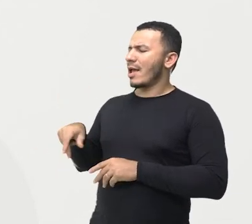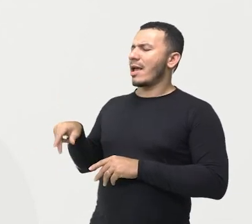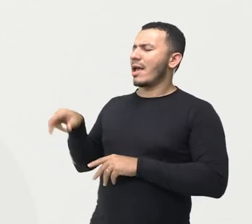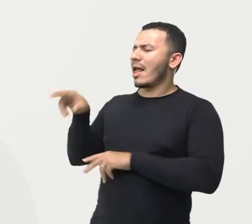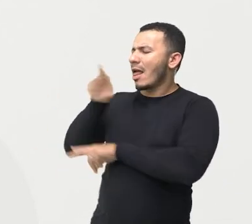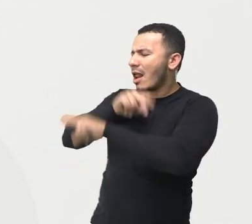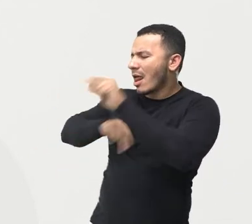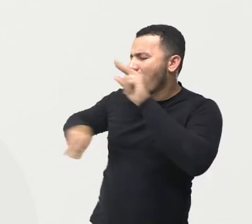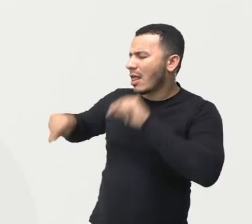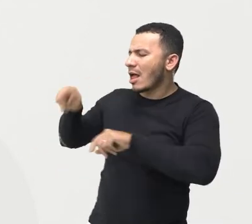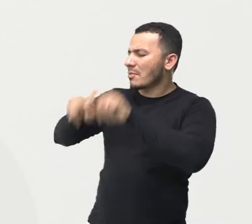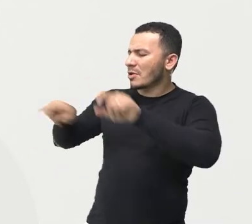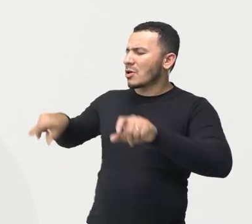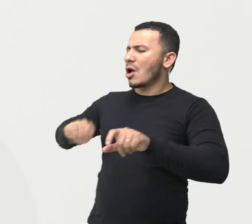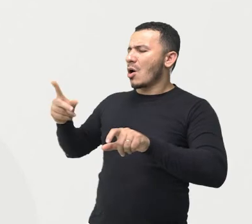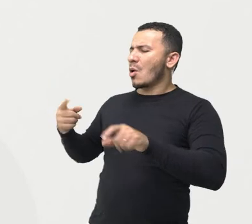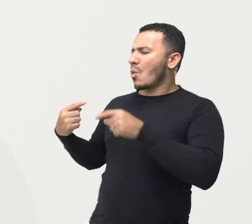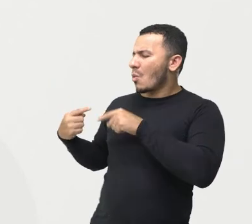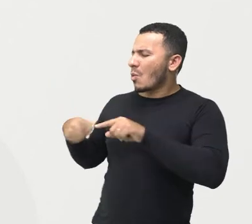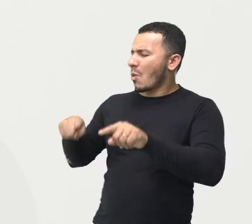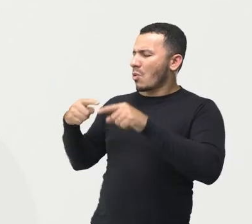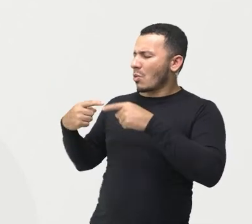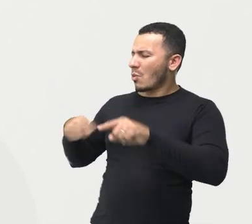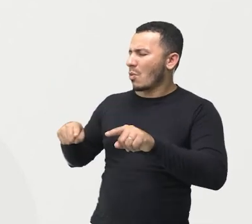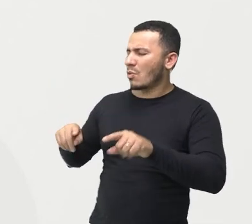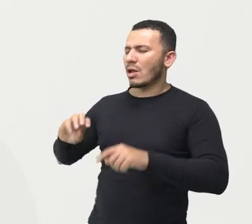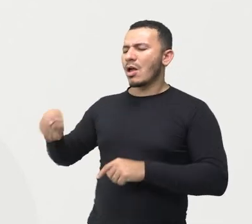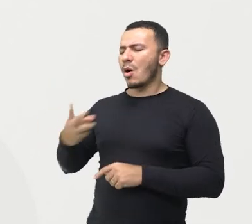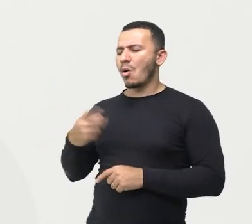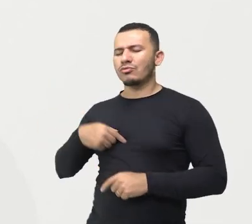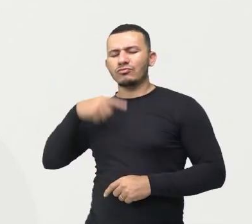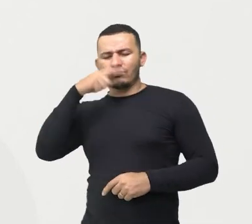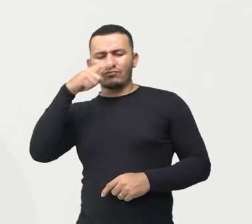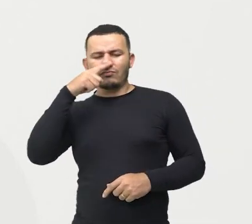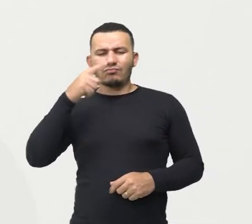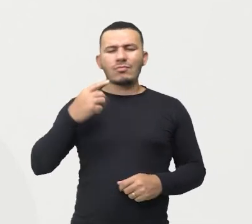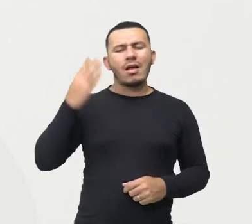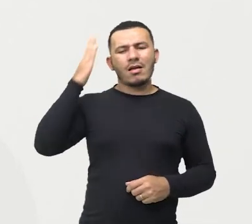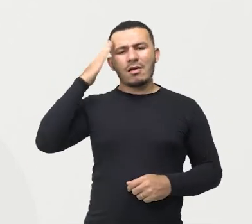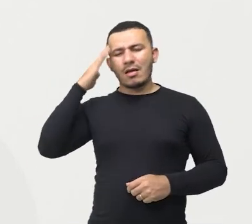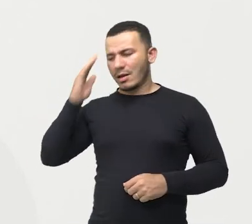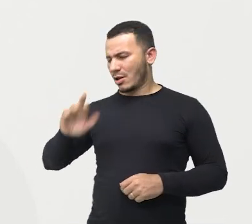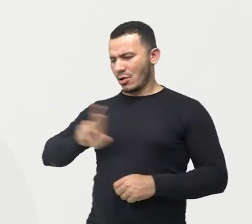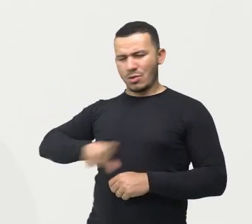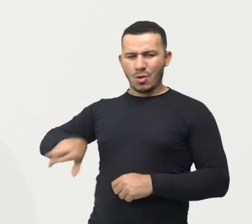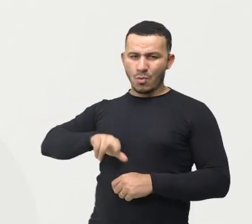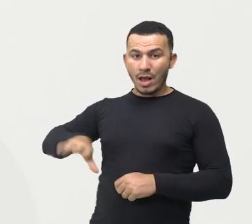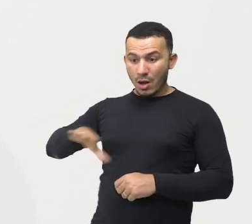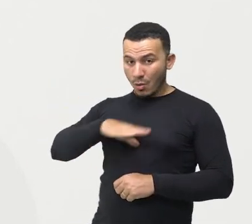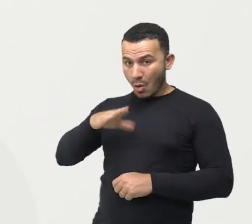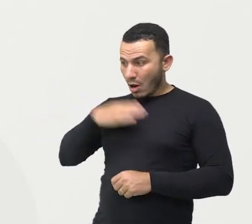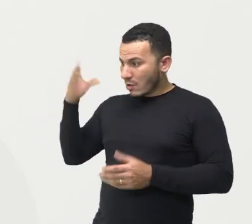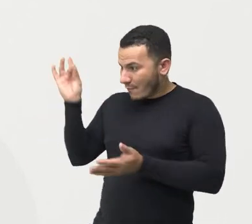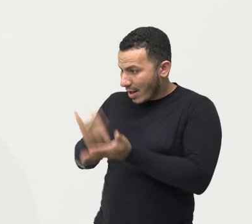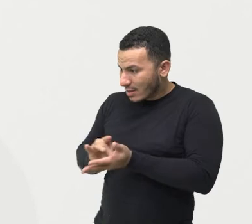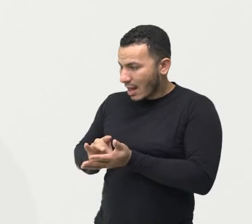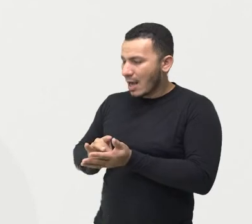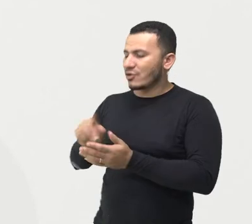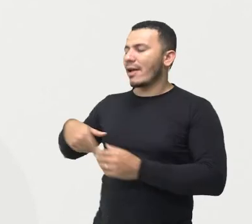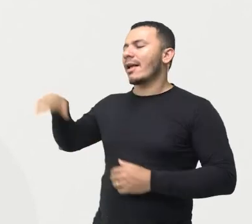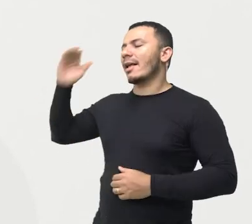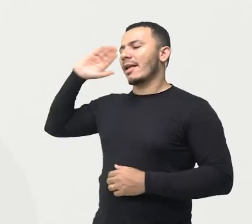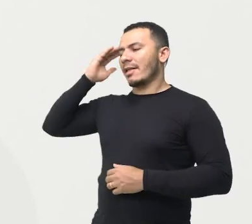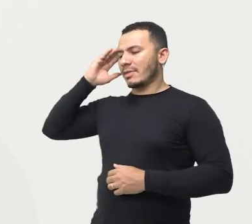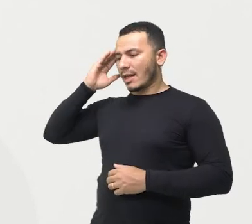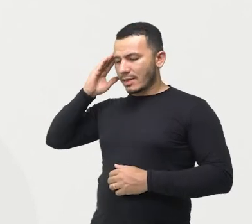ou lutar contra elas, ou andar por aí como um cara durão. Coragem real é saber